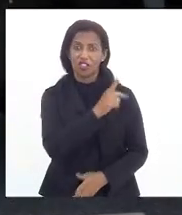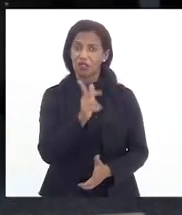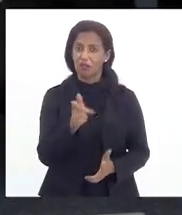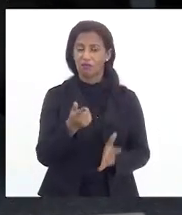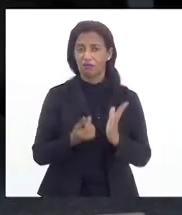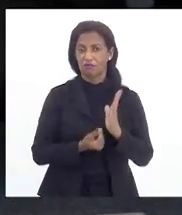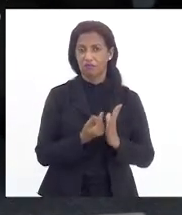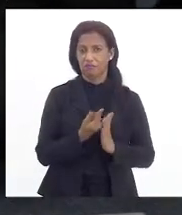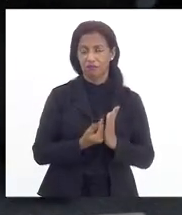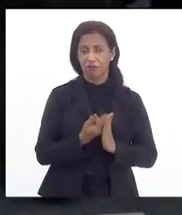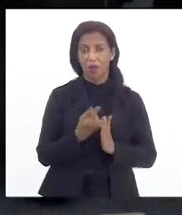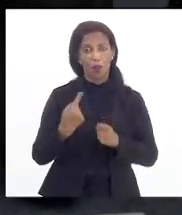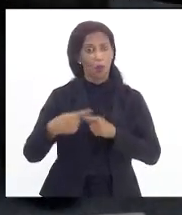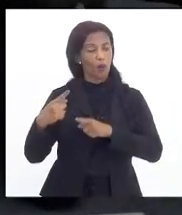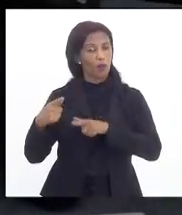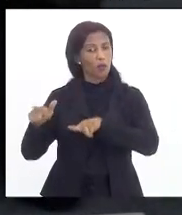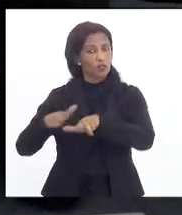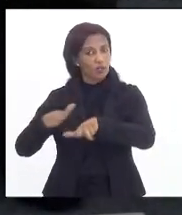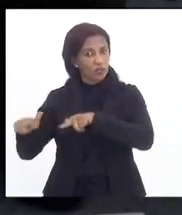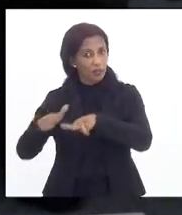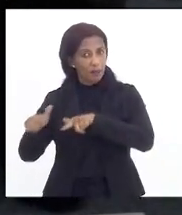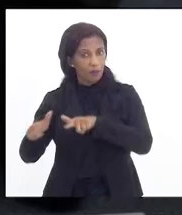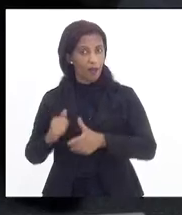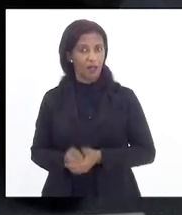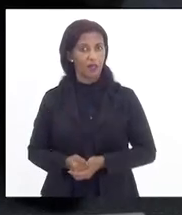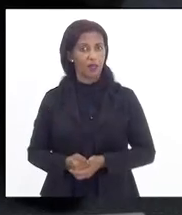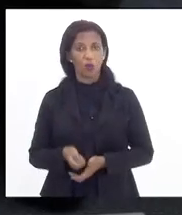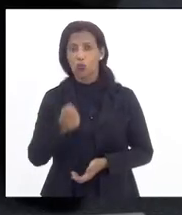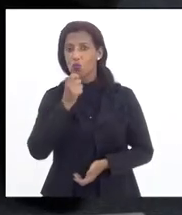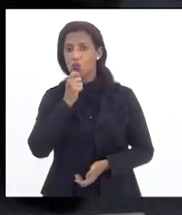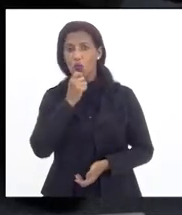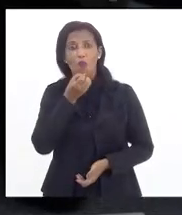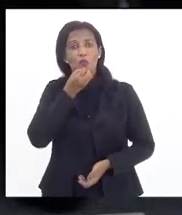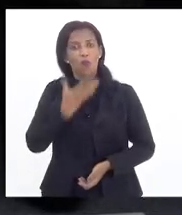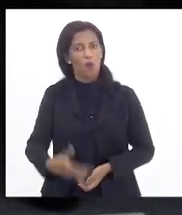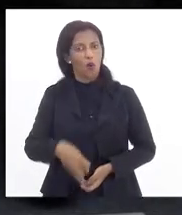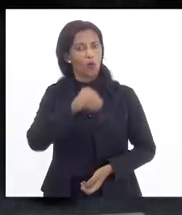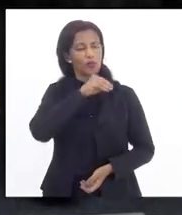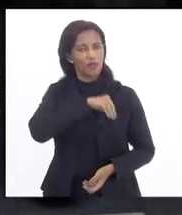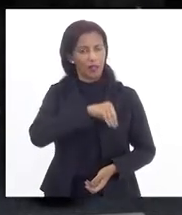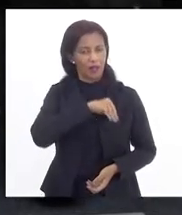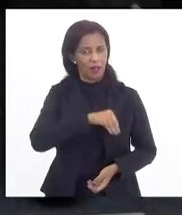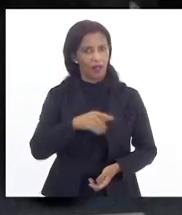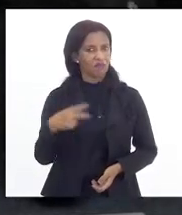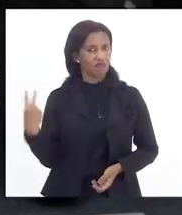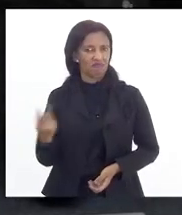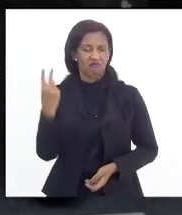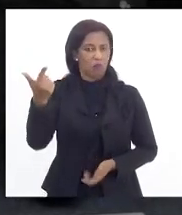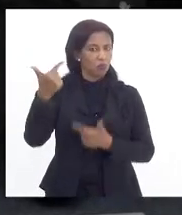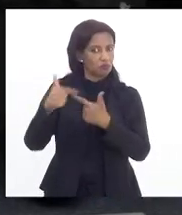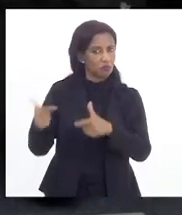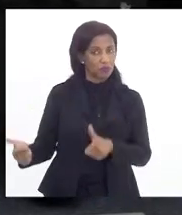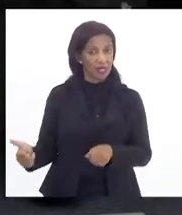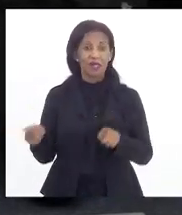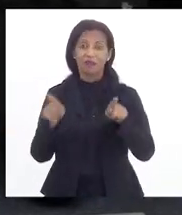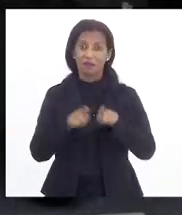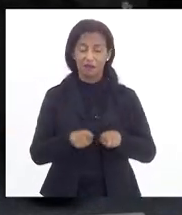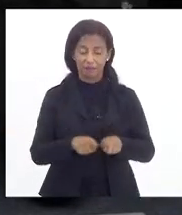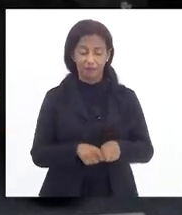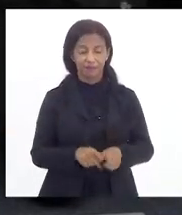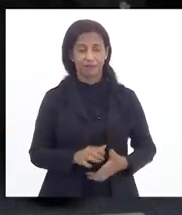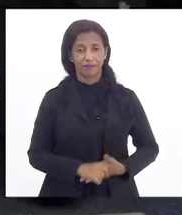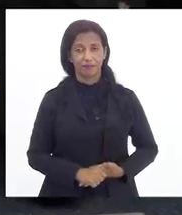receita porque servidores trabalham são mal remunerados desvalorizados e por outro lado